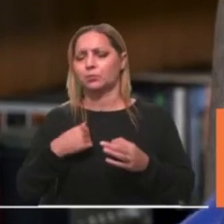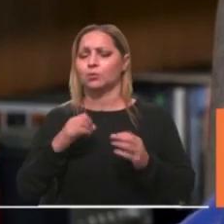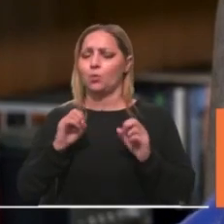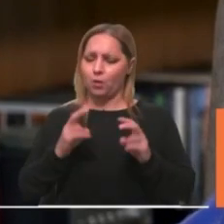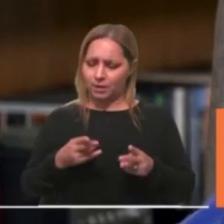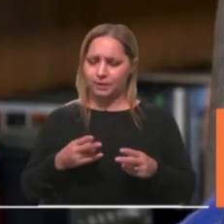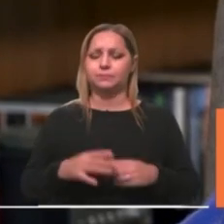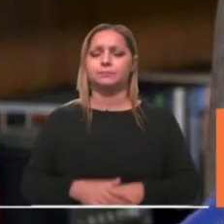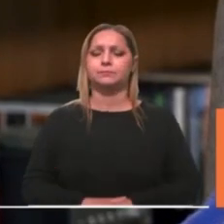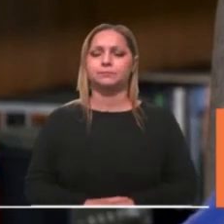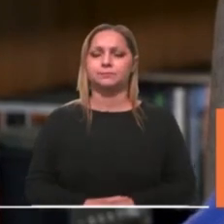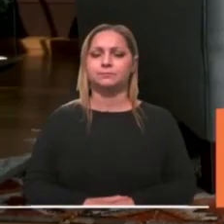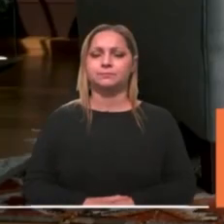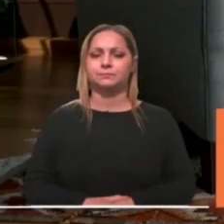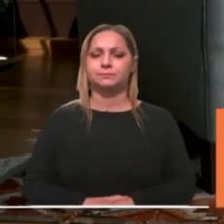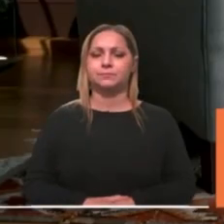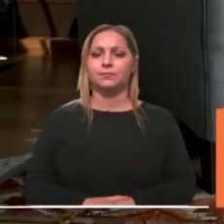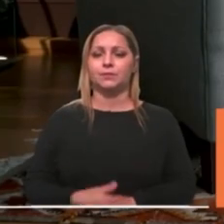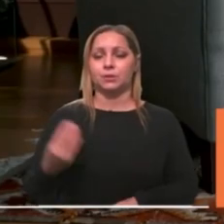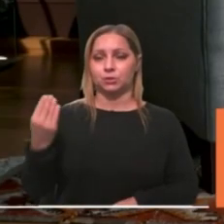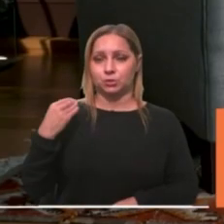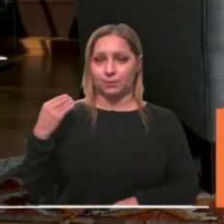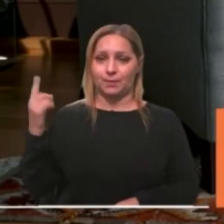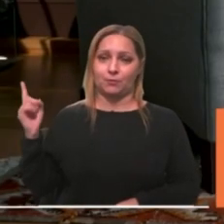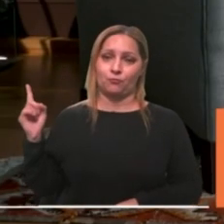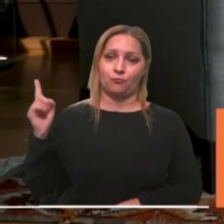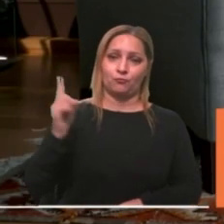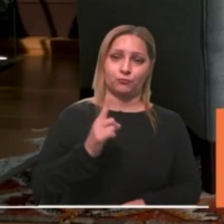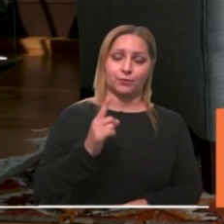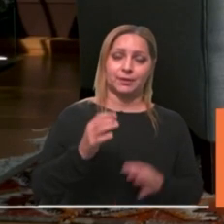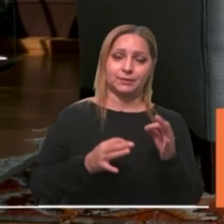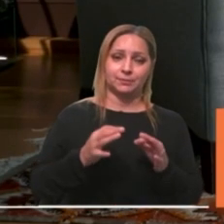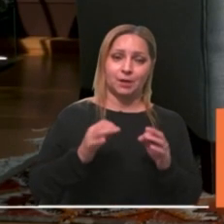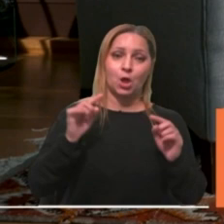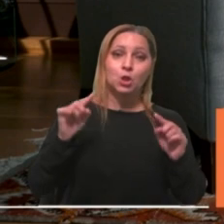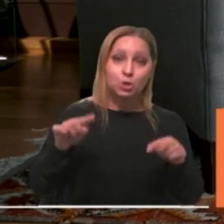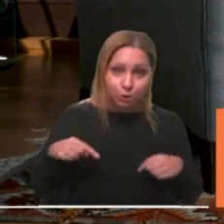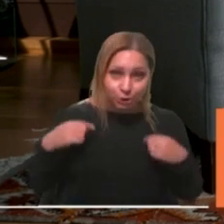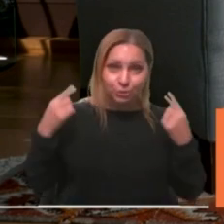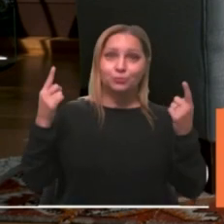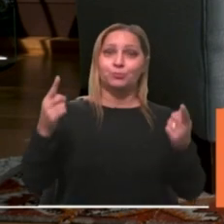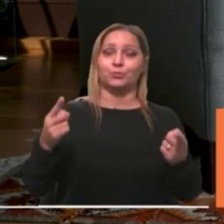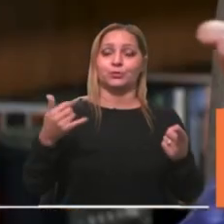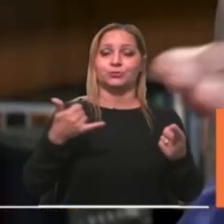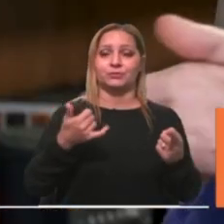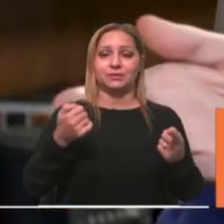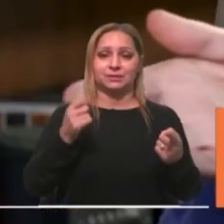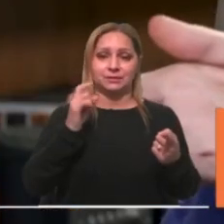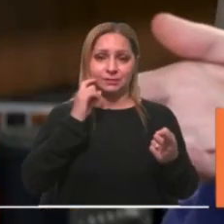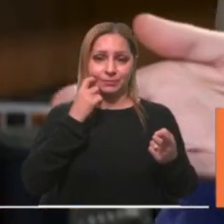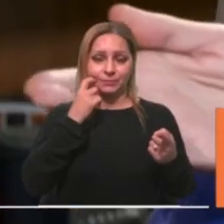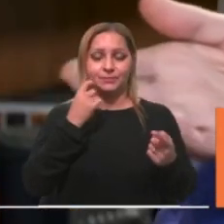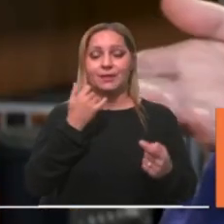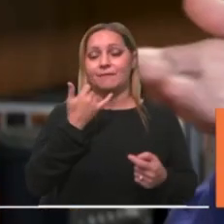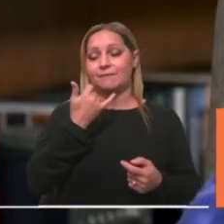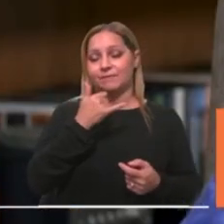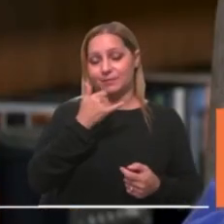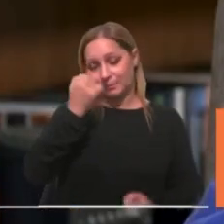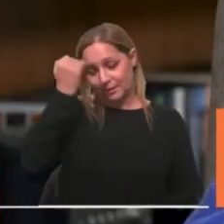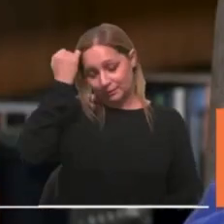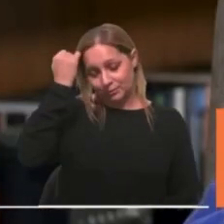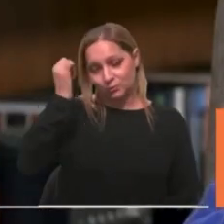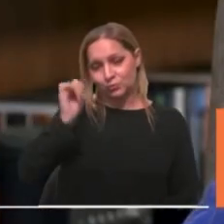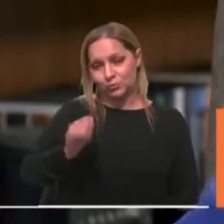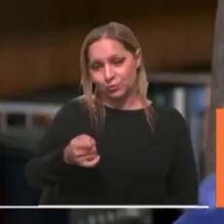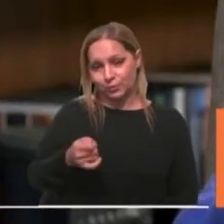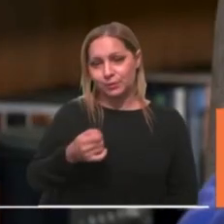isso conclusão fui chamado para tribunal já depois do 25 de Abril felizmente o juiz Teve teve a noção